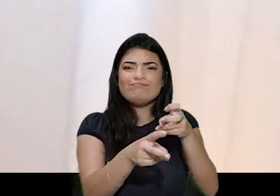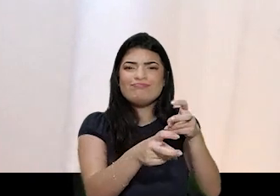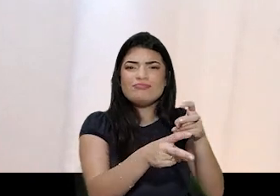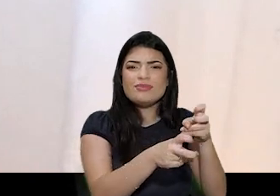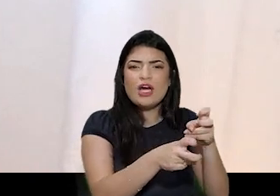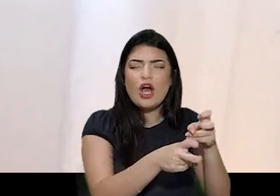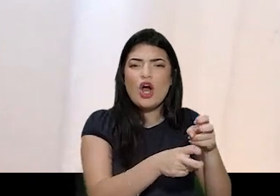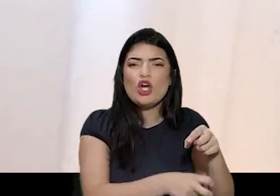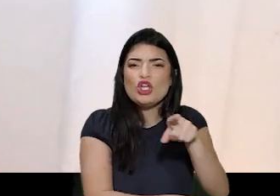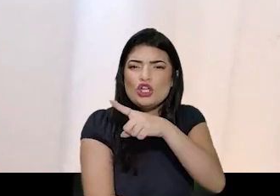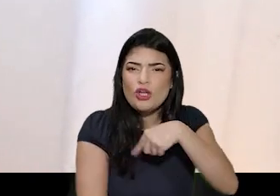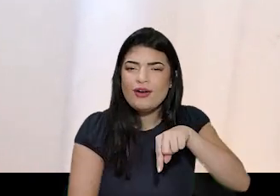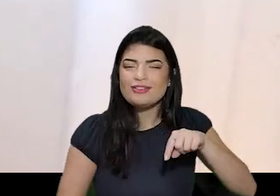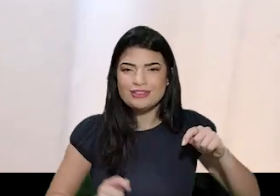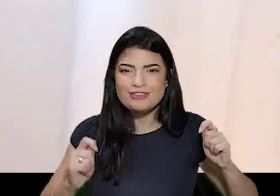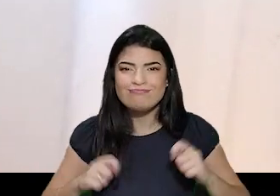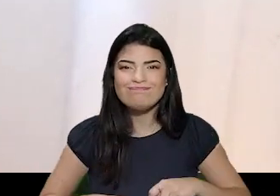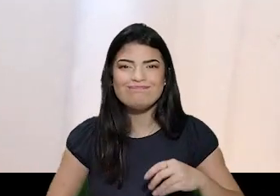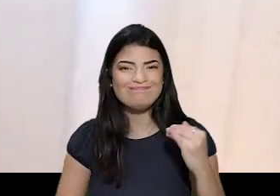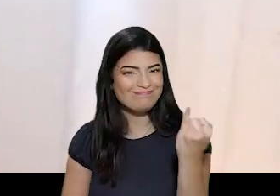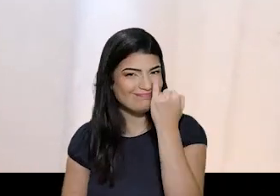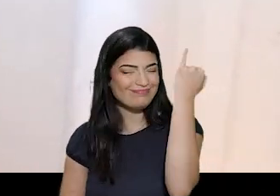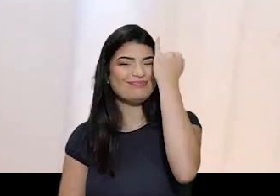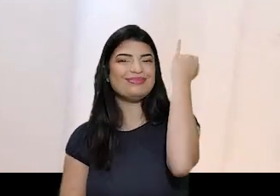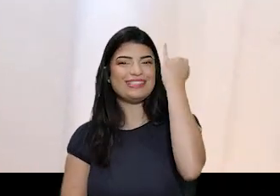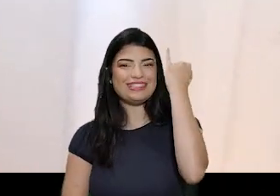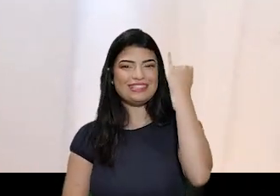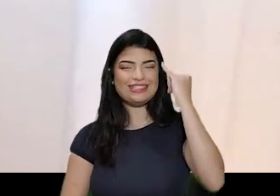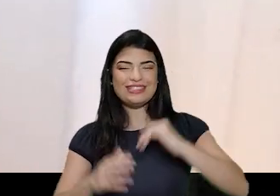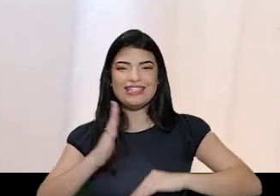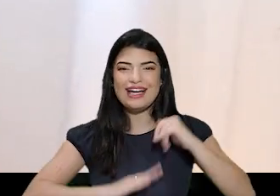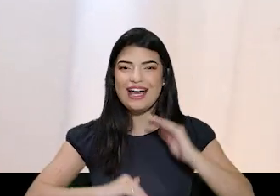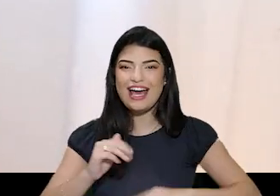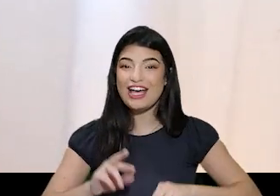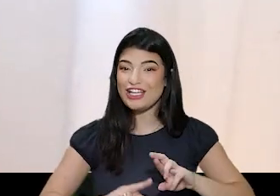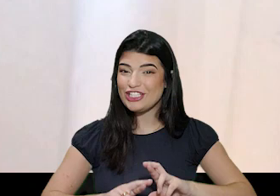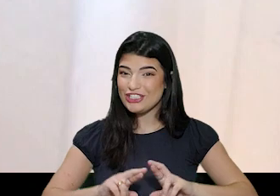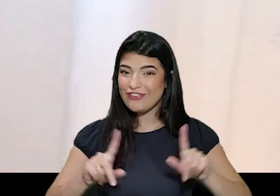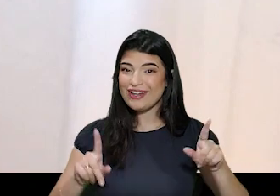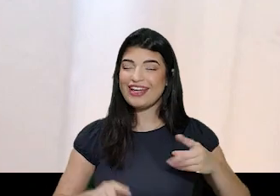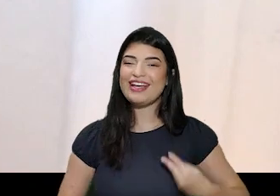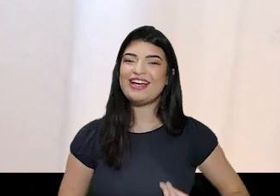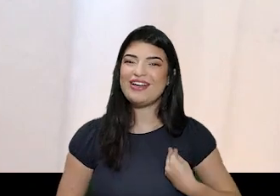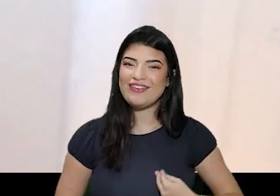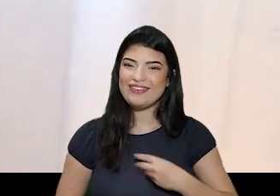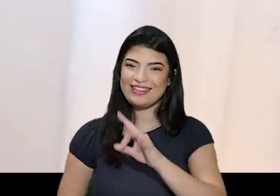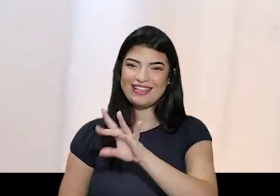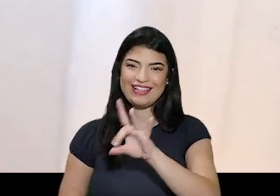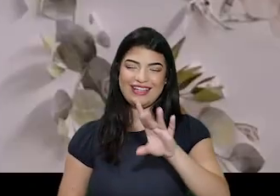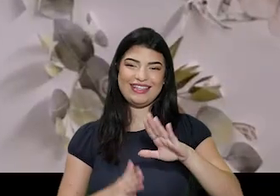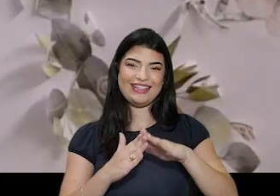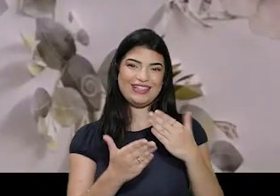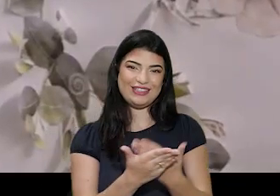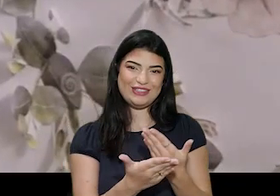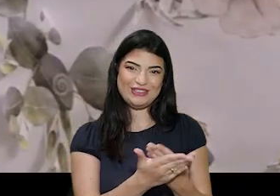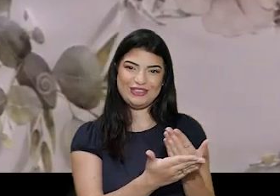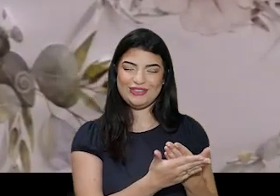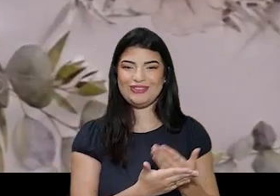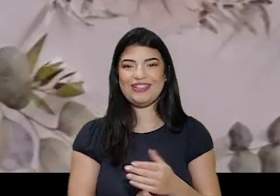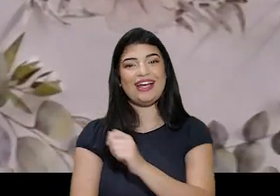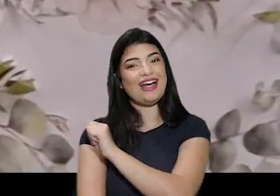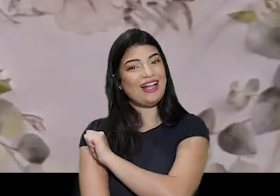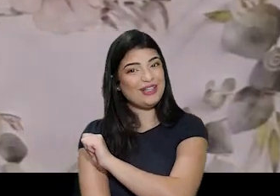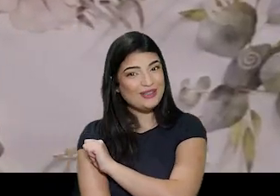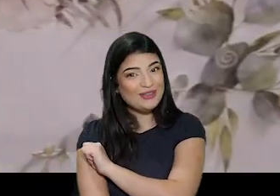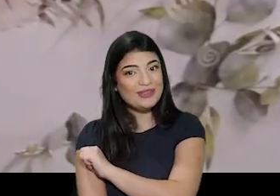perceber o quanto somos importantes, fazemos a diferença na vida desses estudantes.